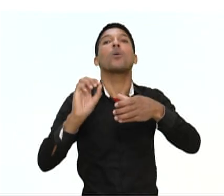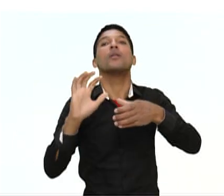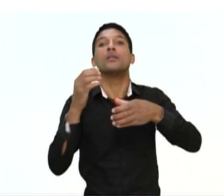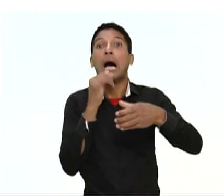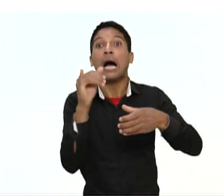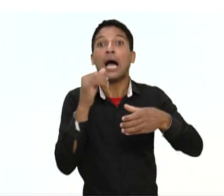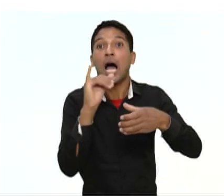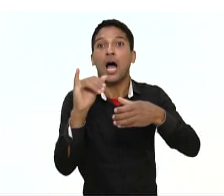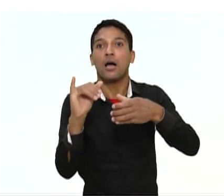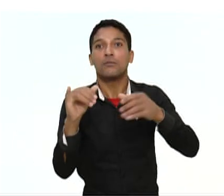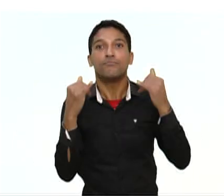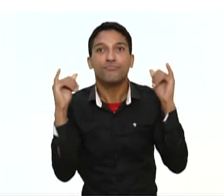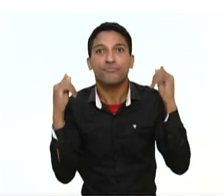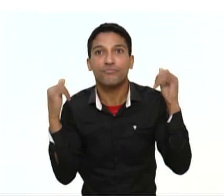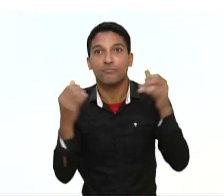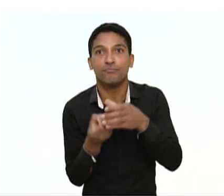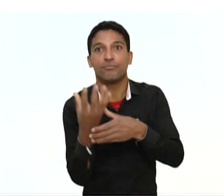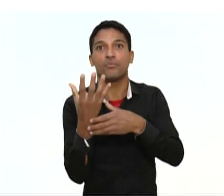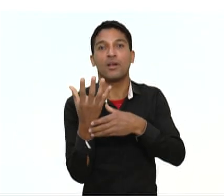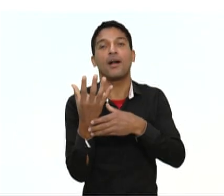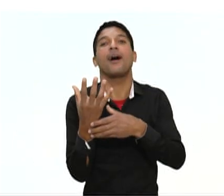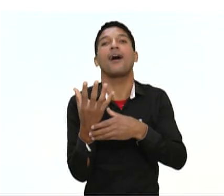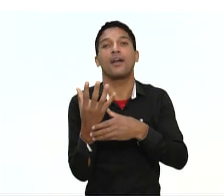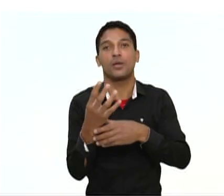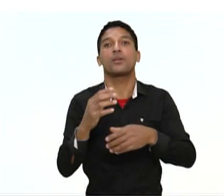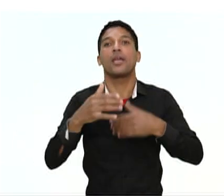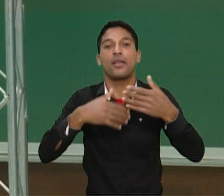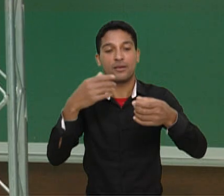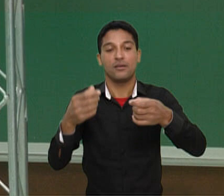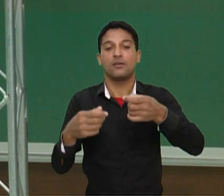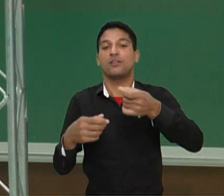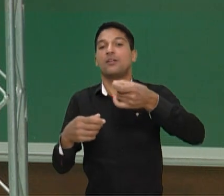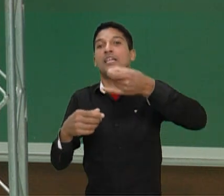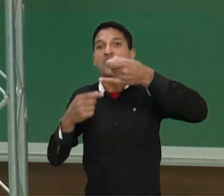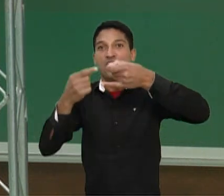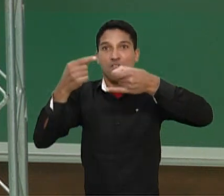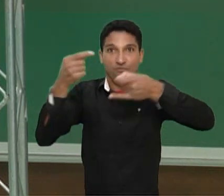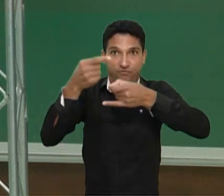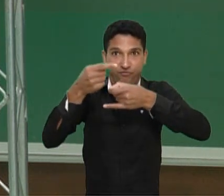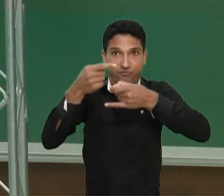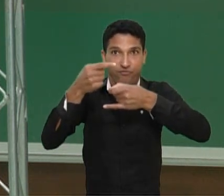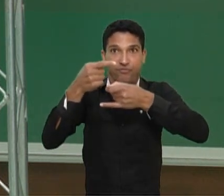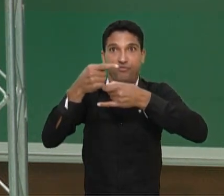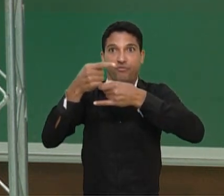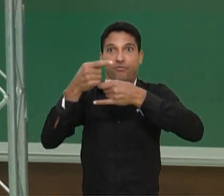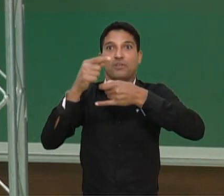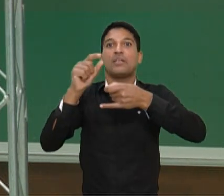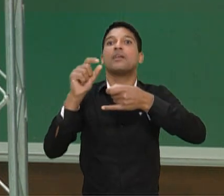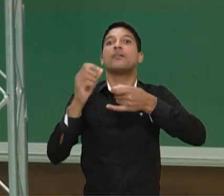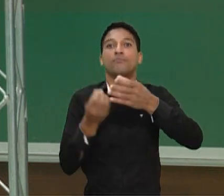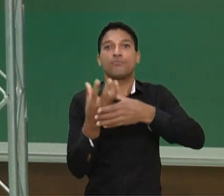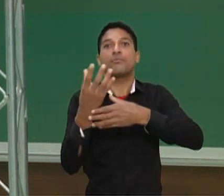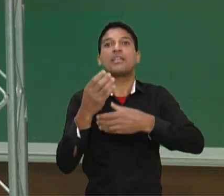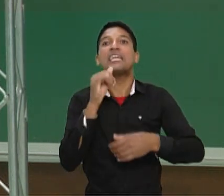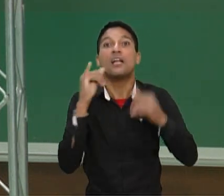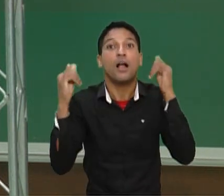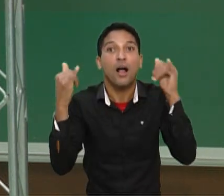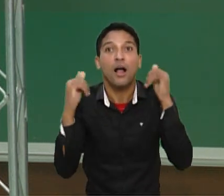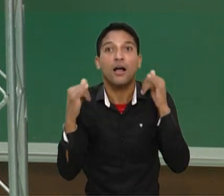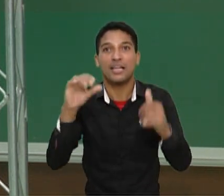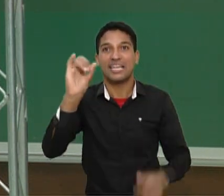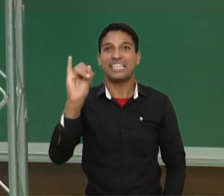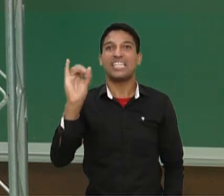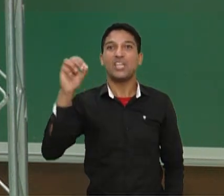ionização, né? Eu formo os íons H+, e o íon Cl-. Professor, esse H3O+, é porque daí